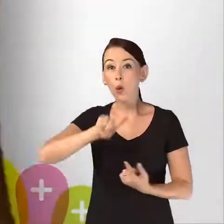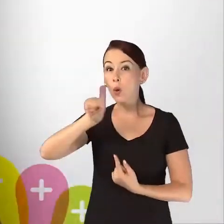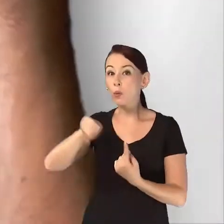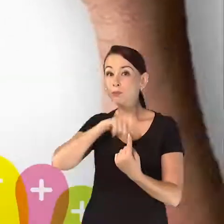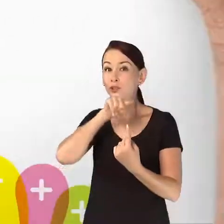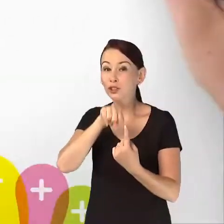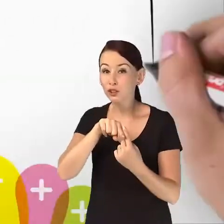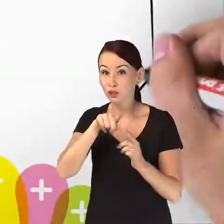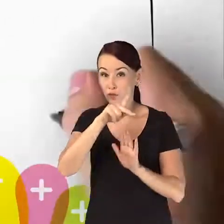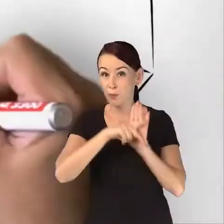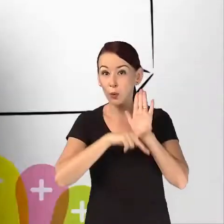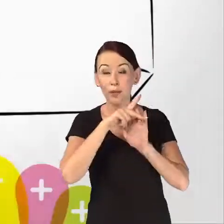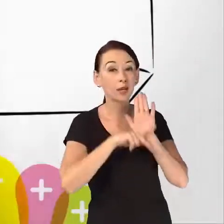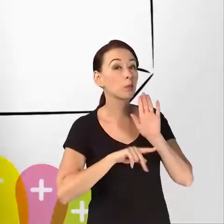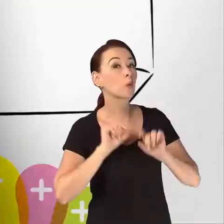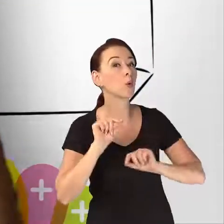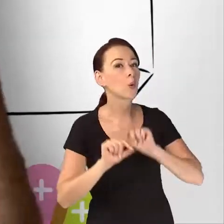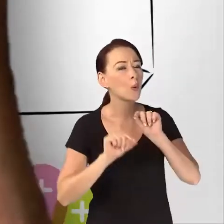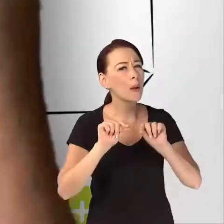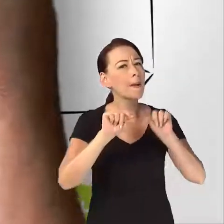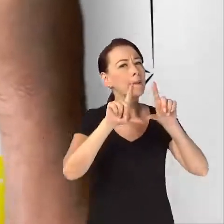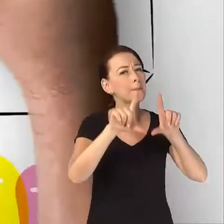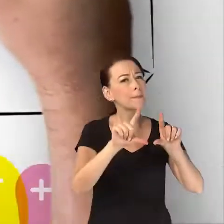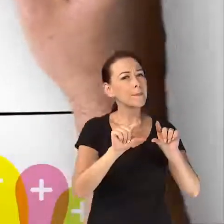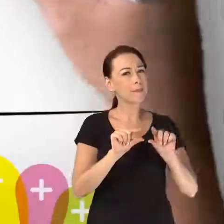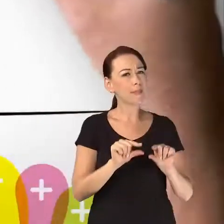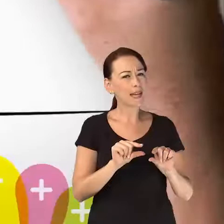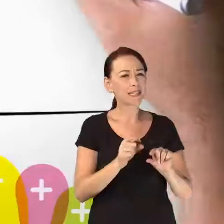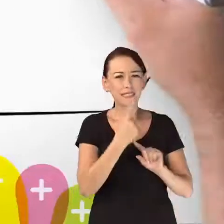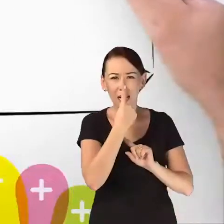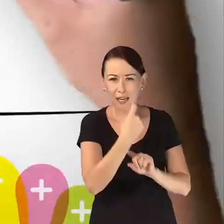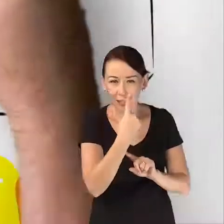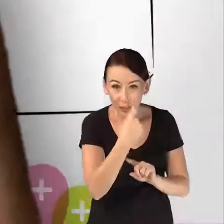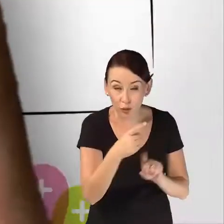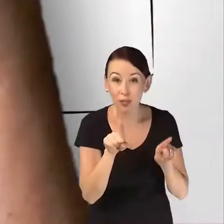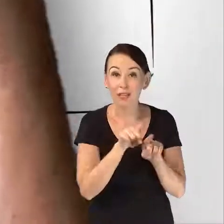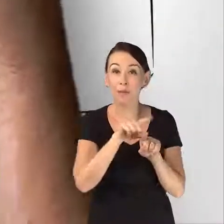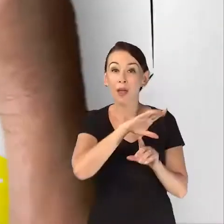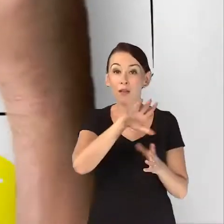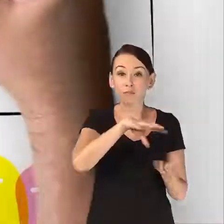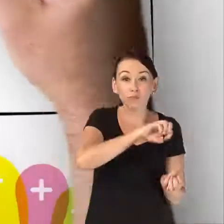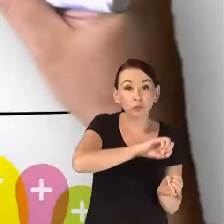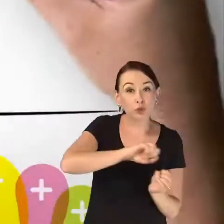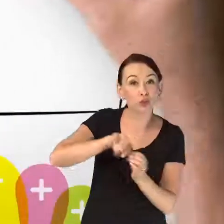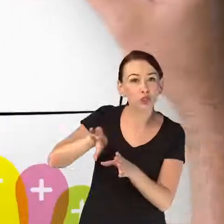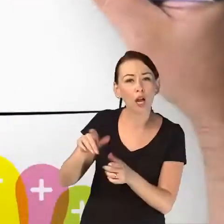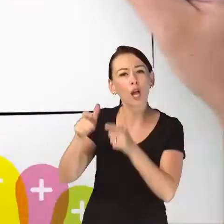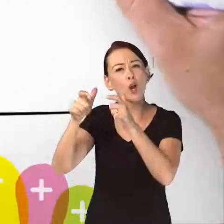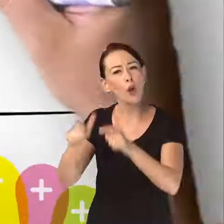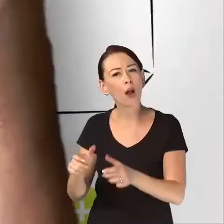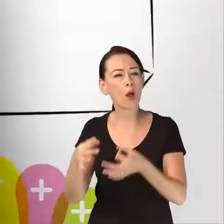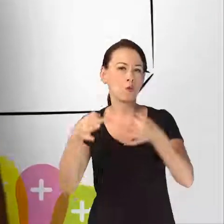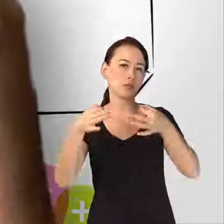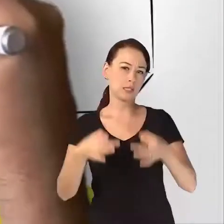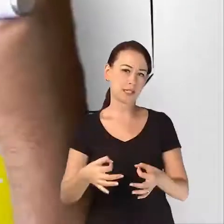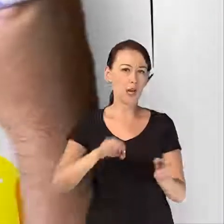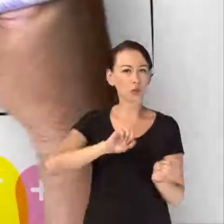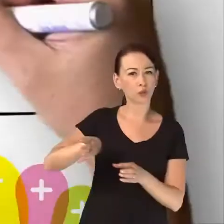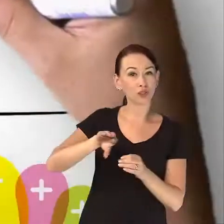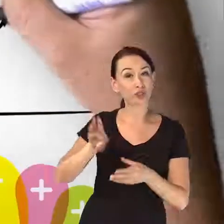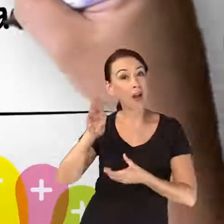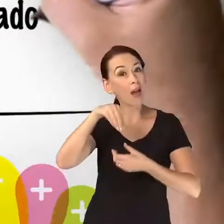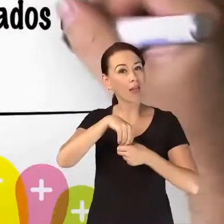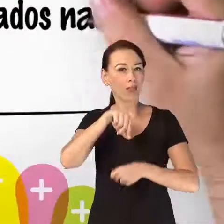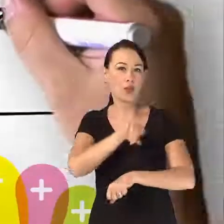Os objetivos do programa são minimizar a quantidade e dar um destino responsável aos resíduos gerados